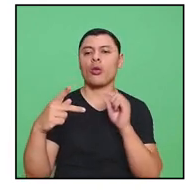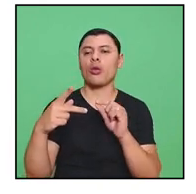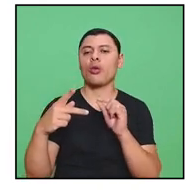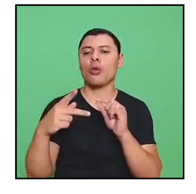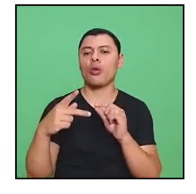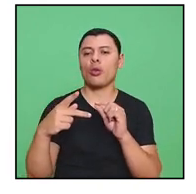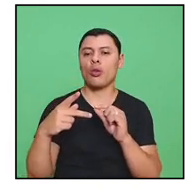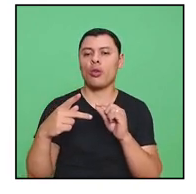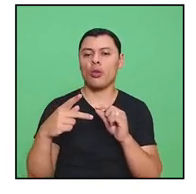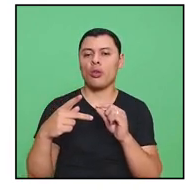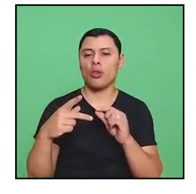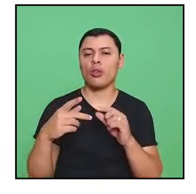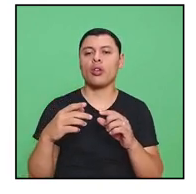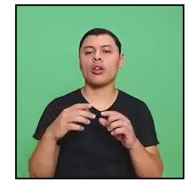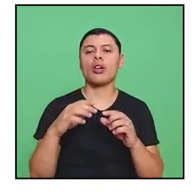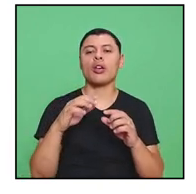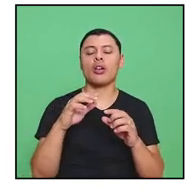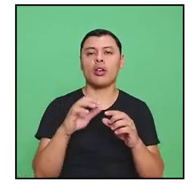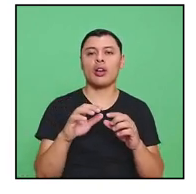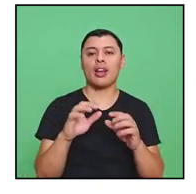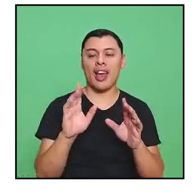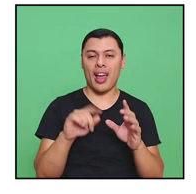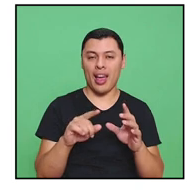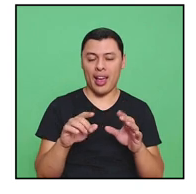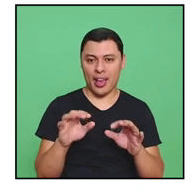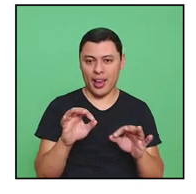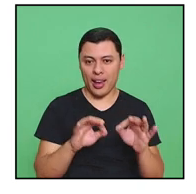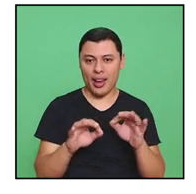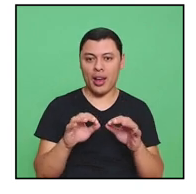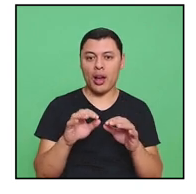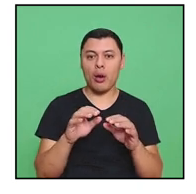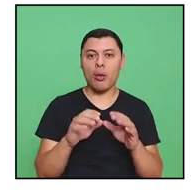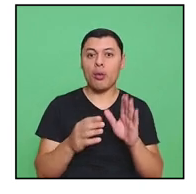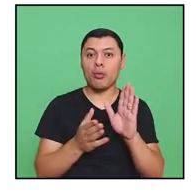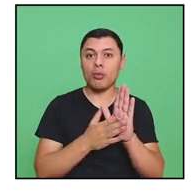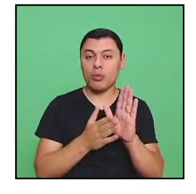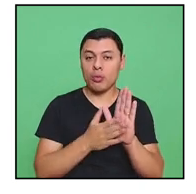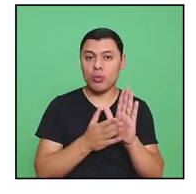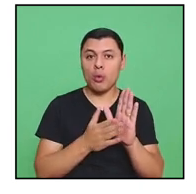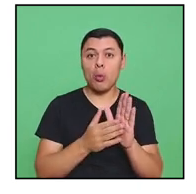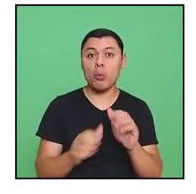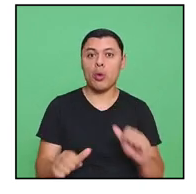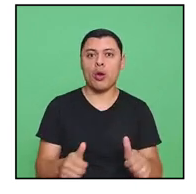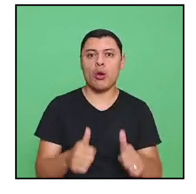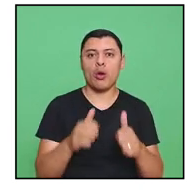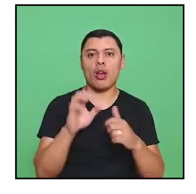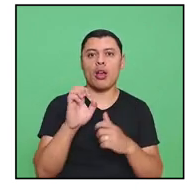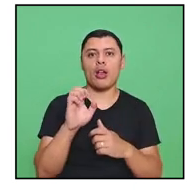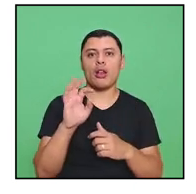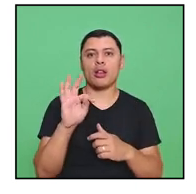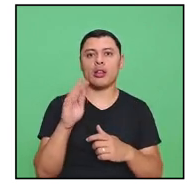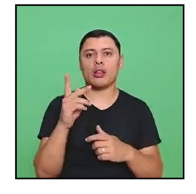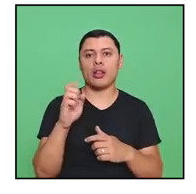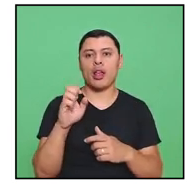Ethereum Improvement Proposition, a proposição de melhoramento do Ethereum, que são uma espécie